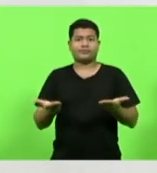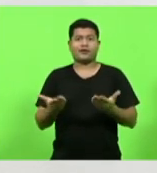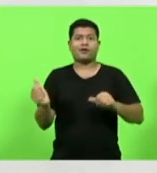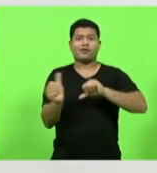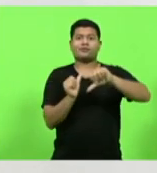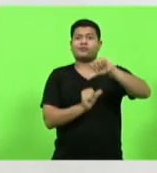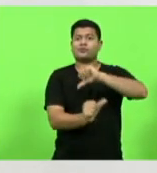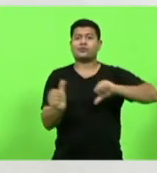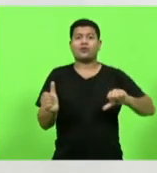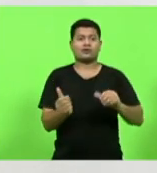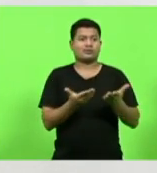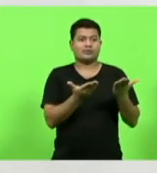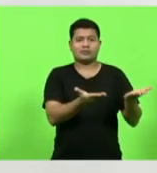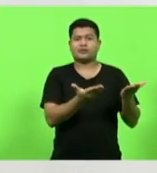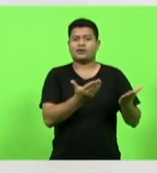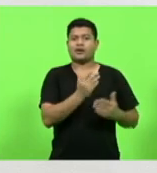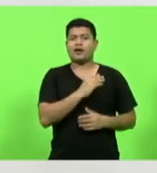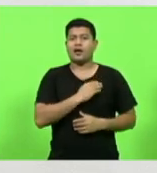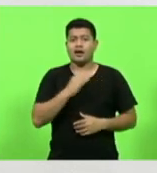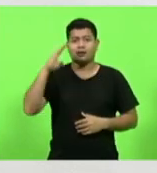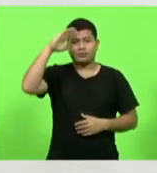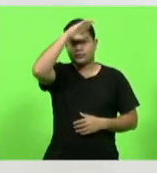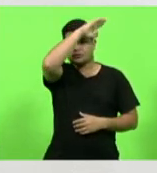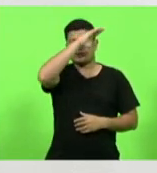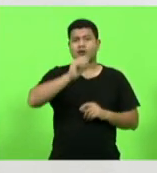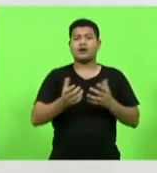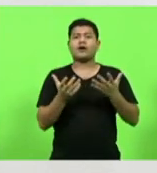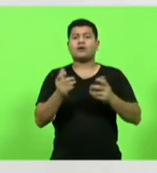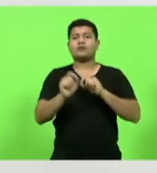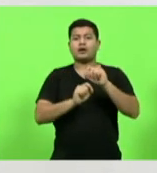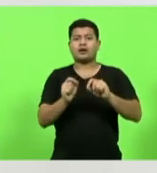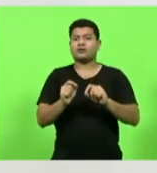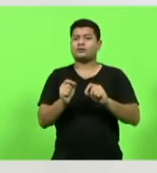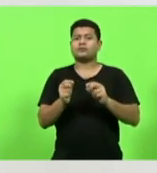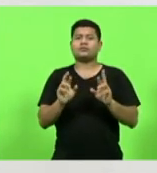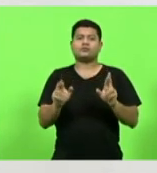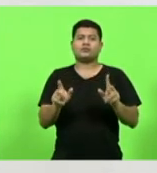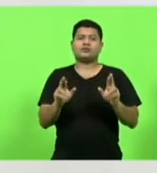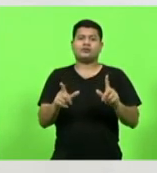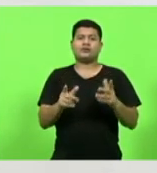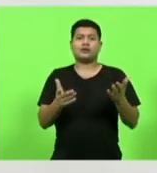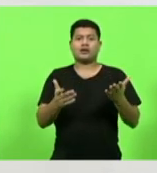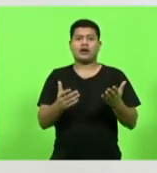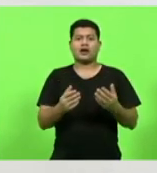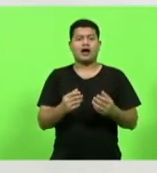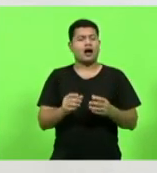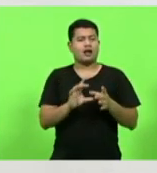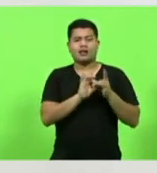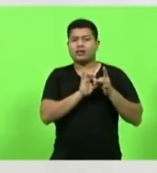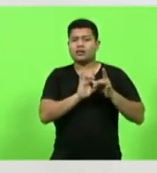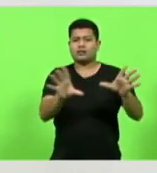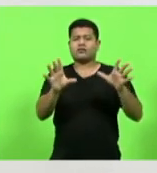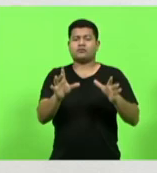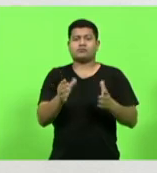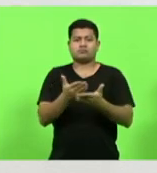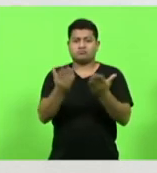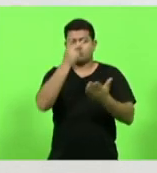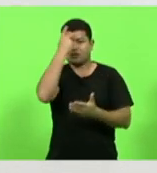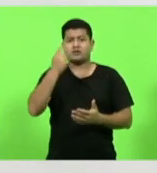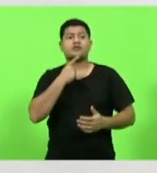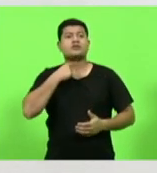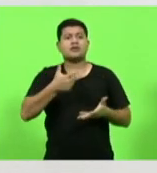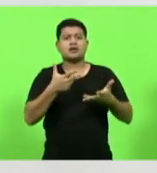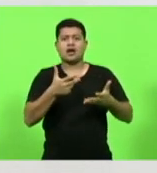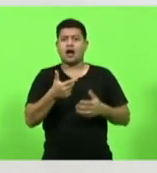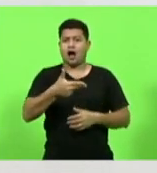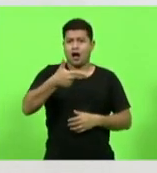armando o cidadão de bem. E o nome do partido do Hitler? Partido Nacional